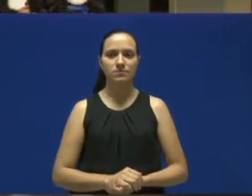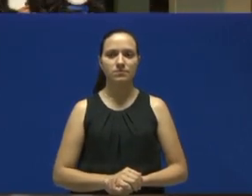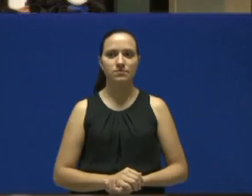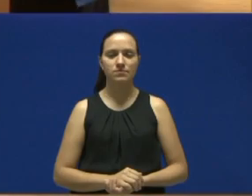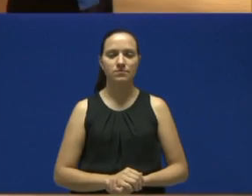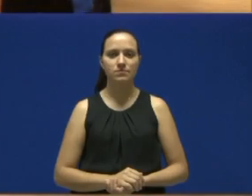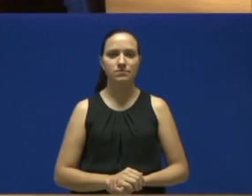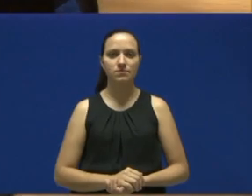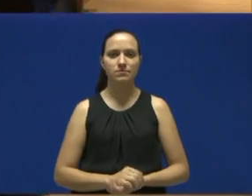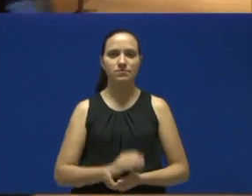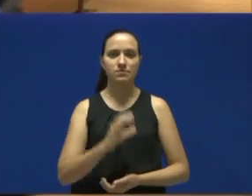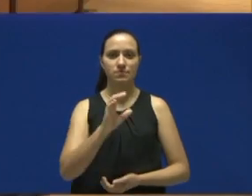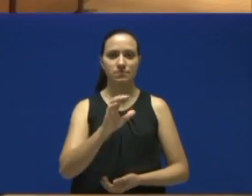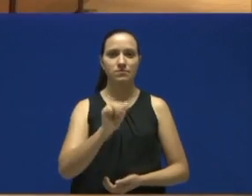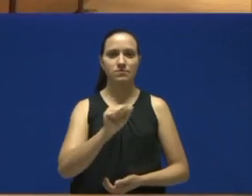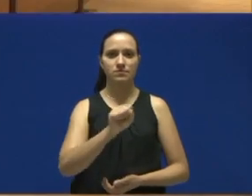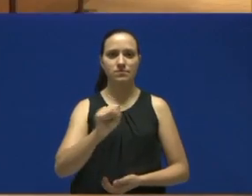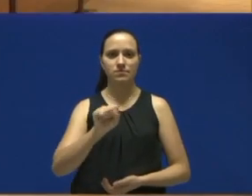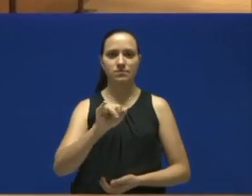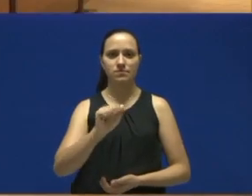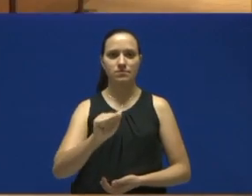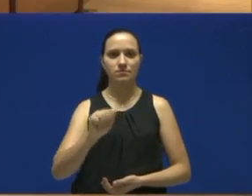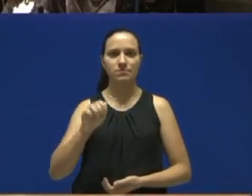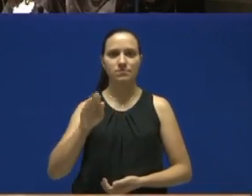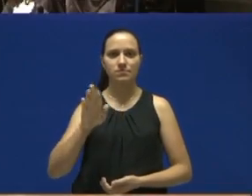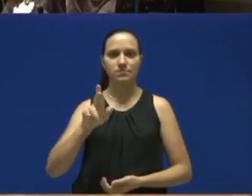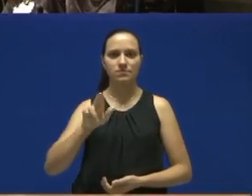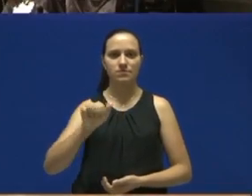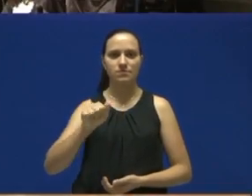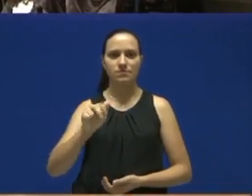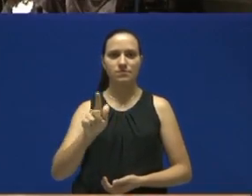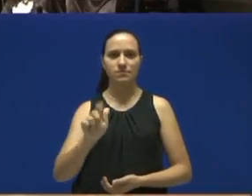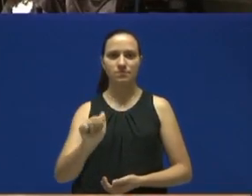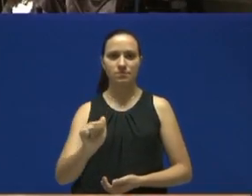cassia braga ribeiro para o dinheiro